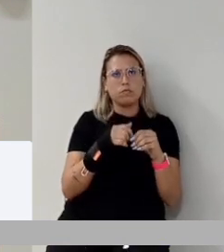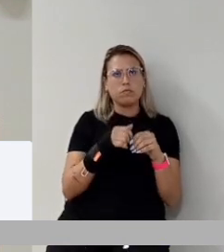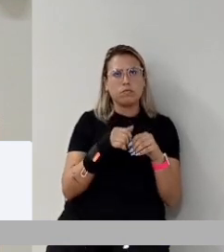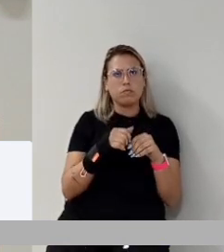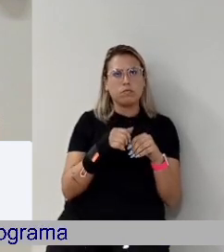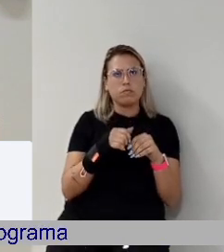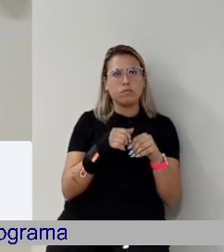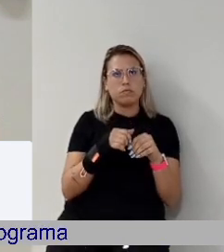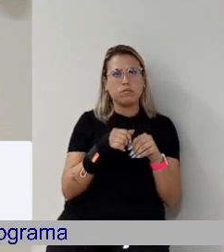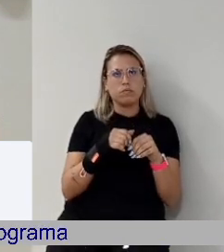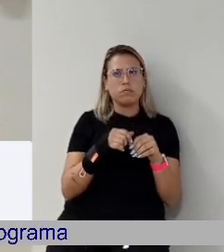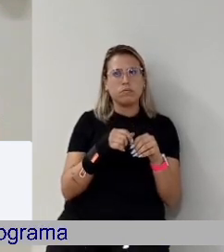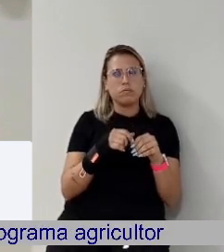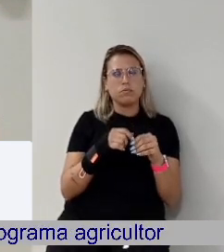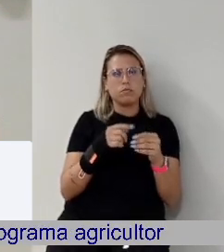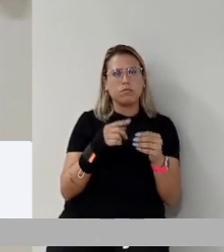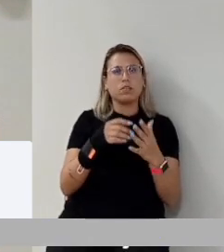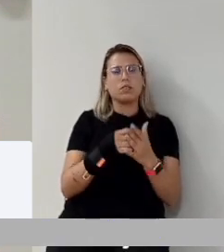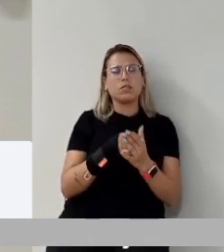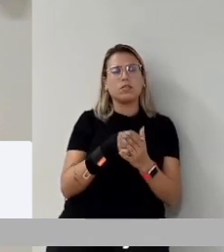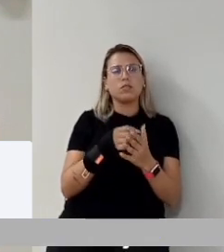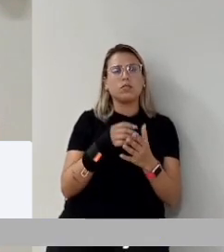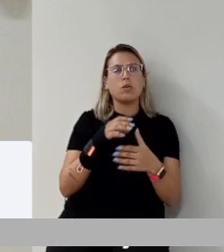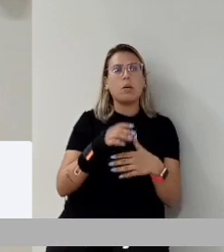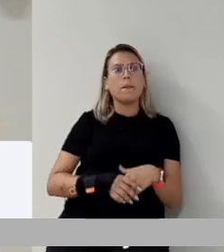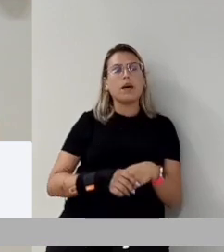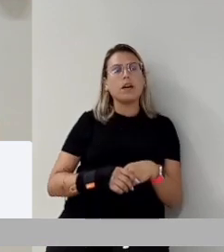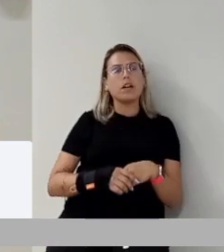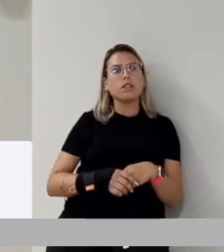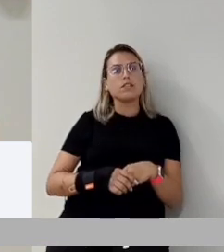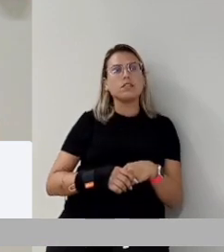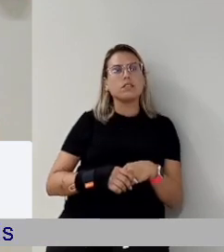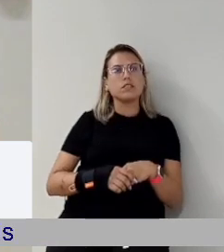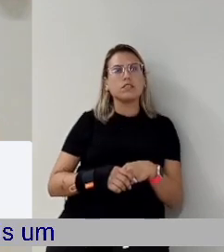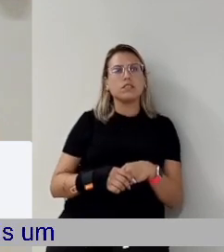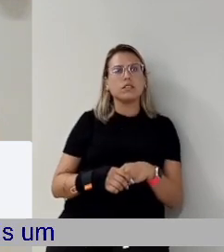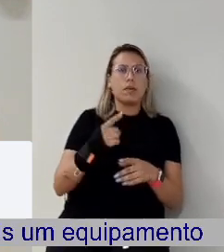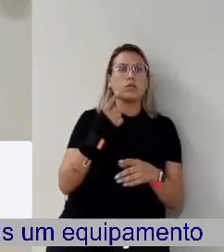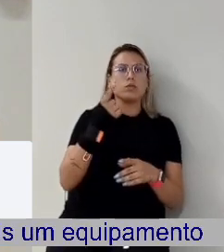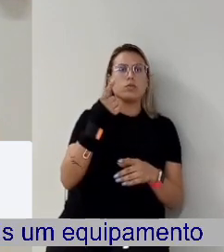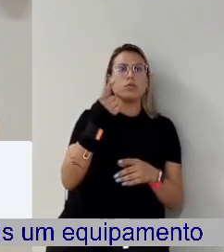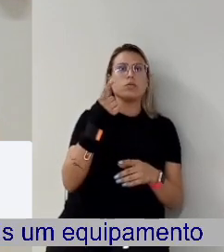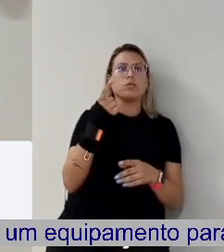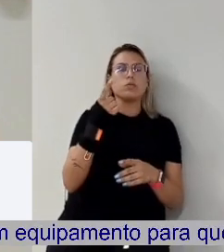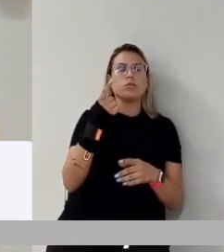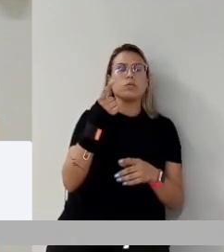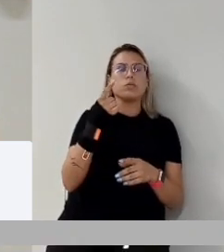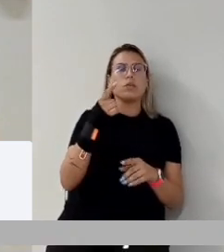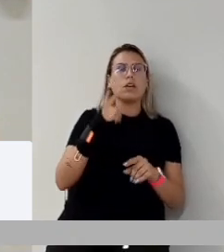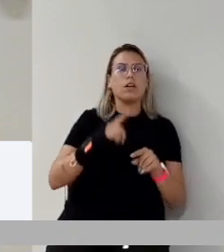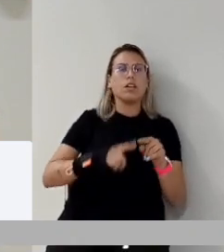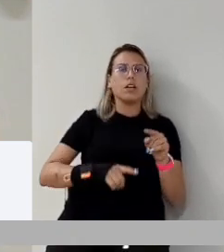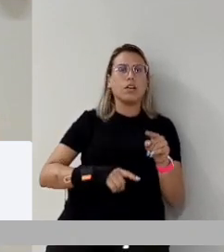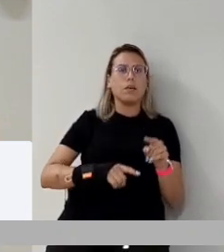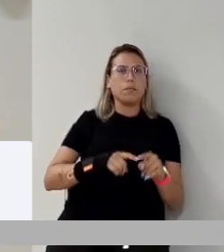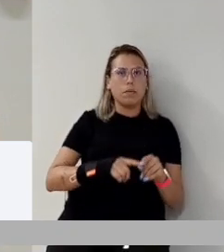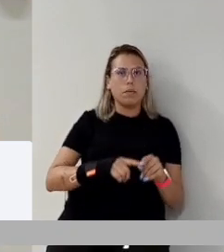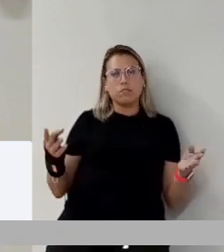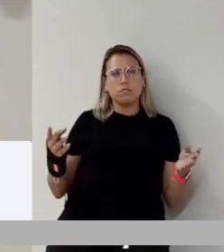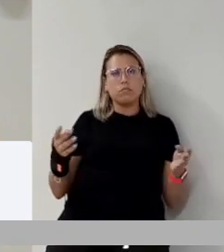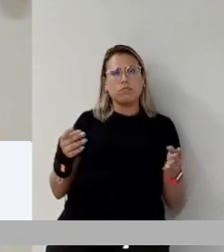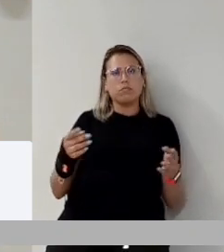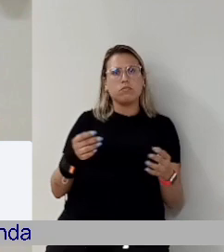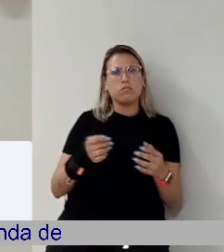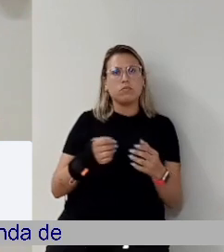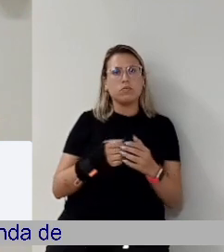programa agricultor parceiro né onde o município vai ter mais um equipamento para que a gente possa ofertar mais uma demanda